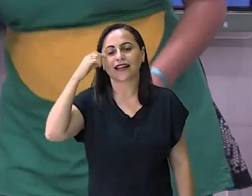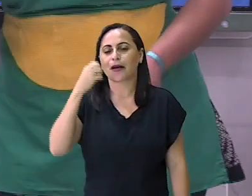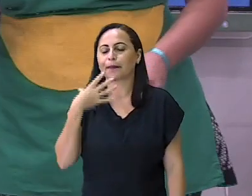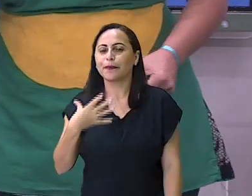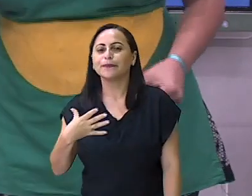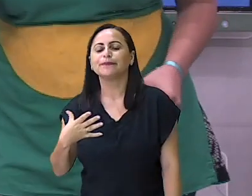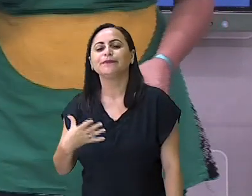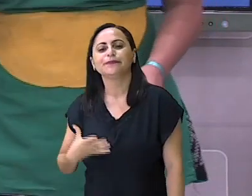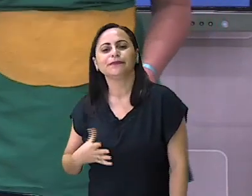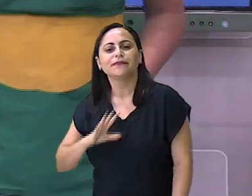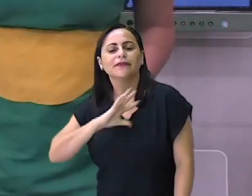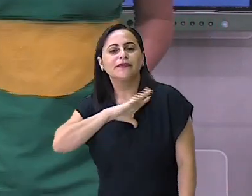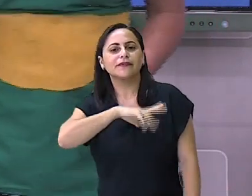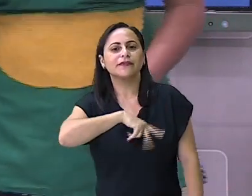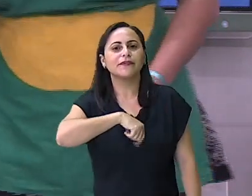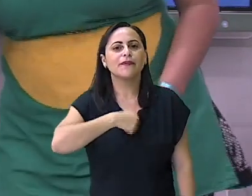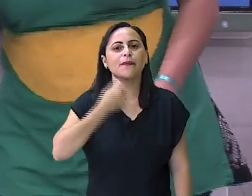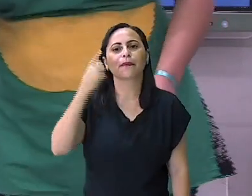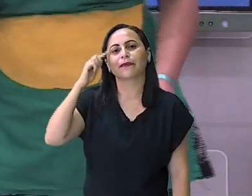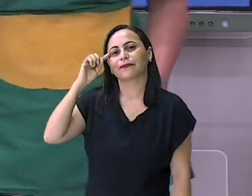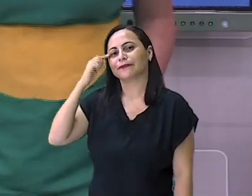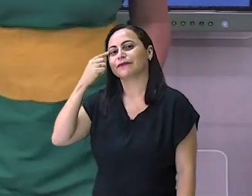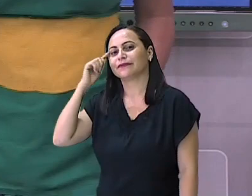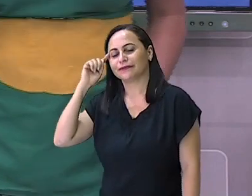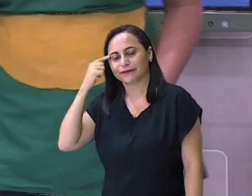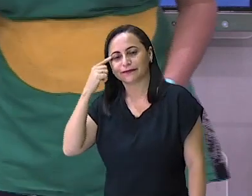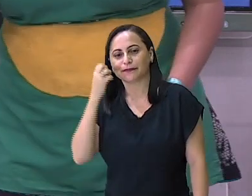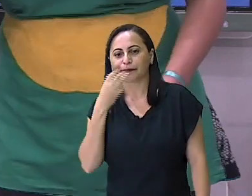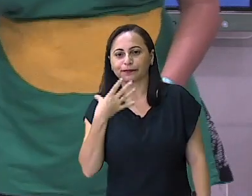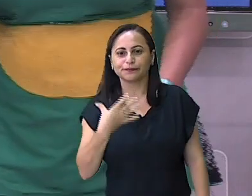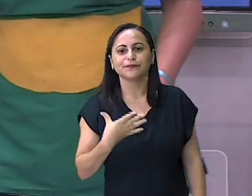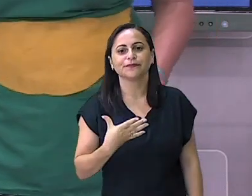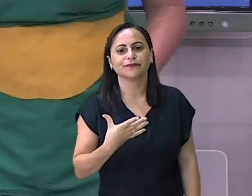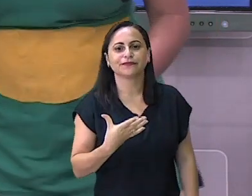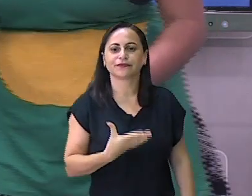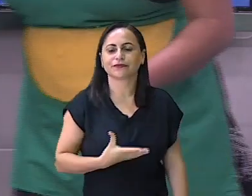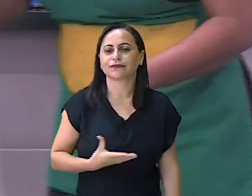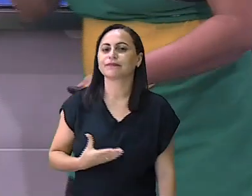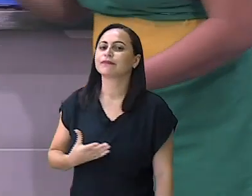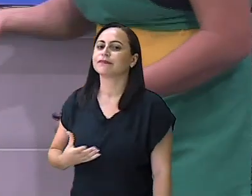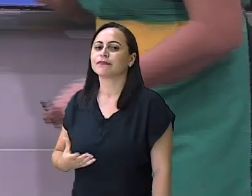bom. Como é bom amar a Luciene, como é bom.